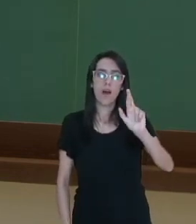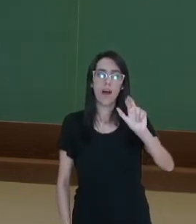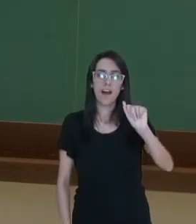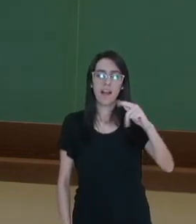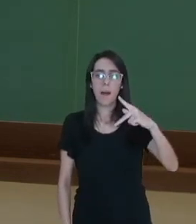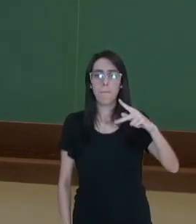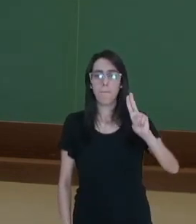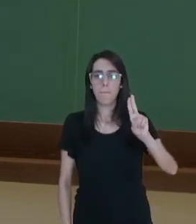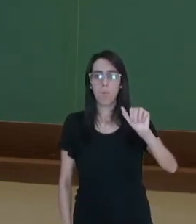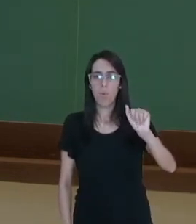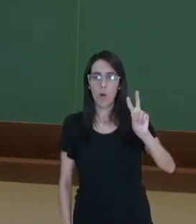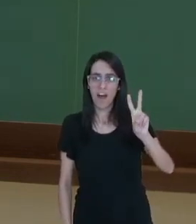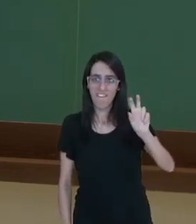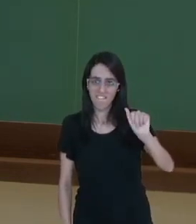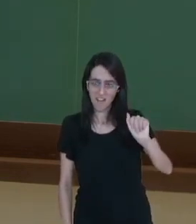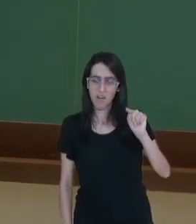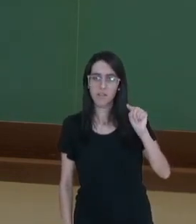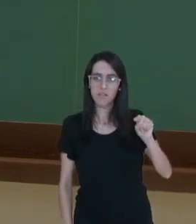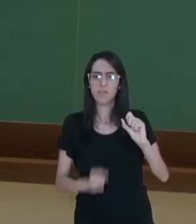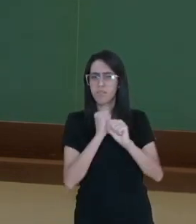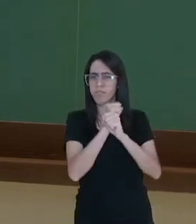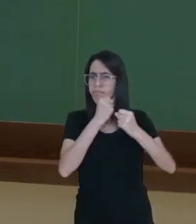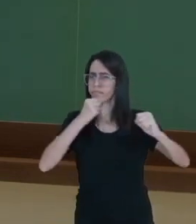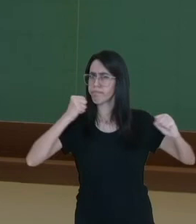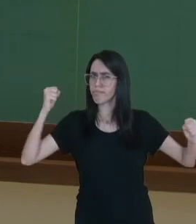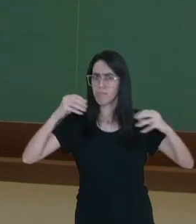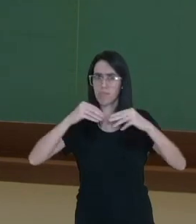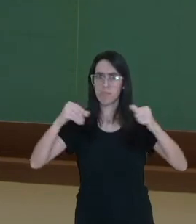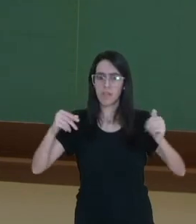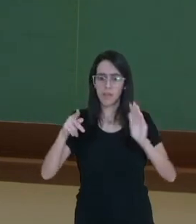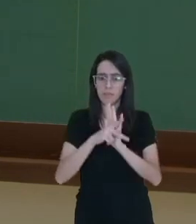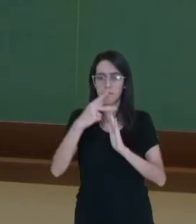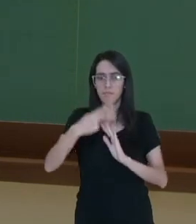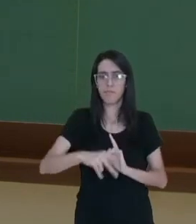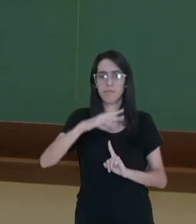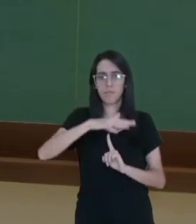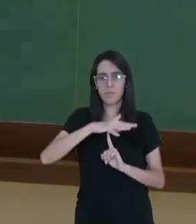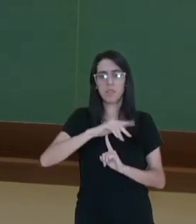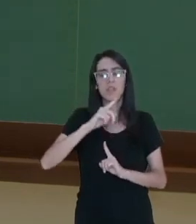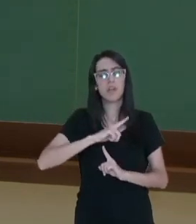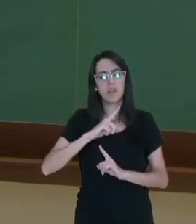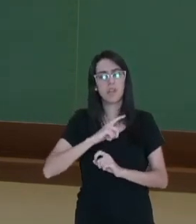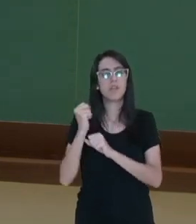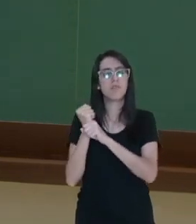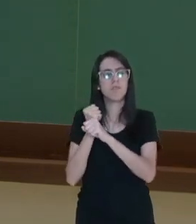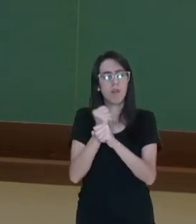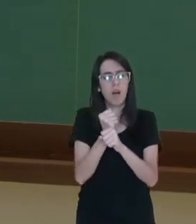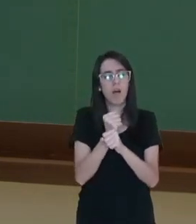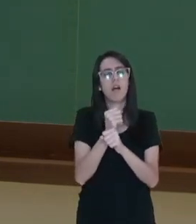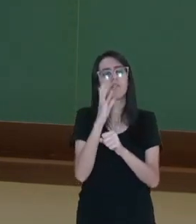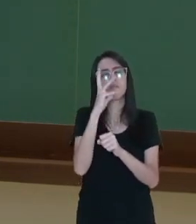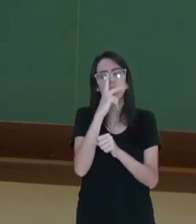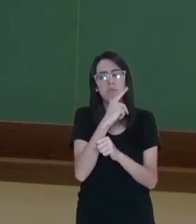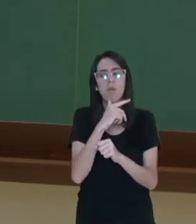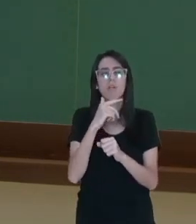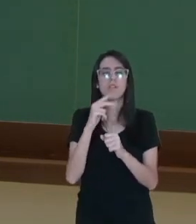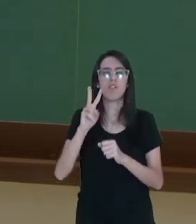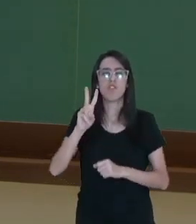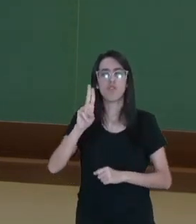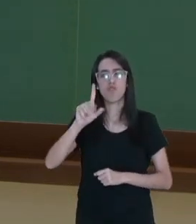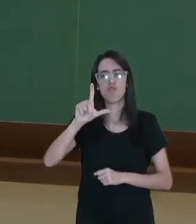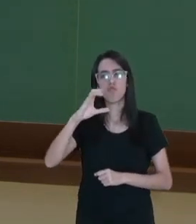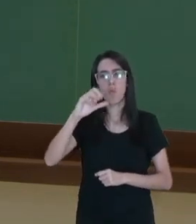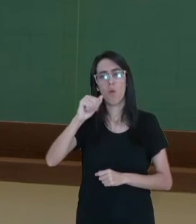que ocupa a maior extensão de terra do nosso estado e que sofreu a ação de atividades vulcânicas, que fez com que